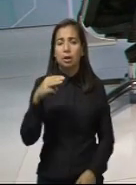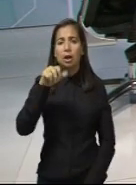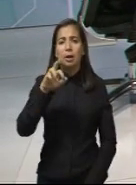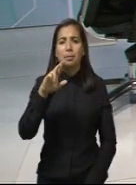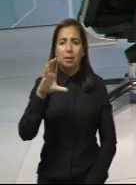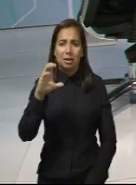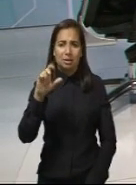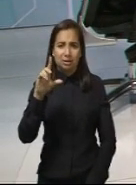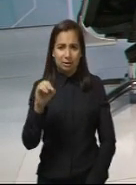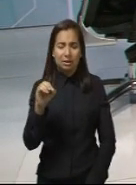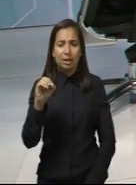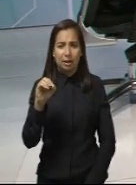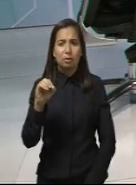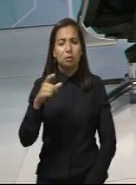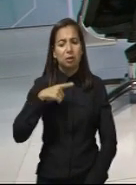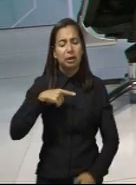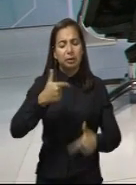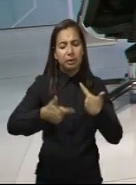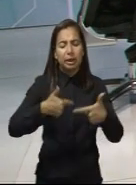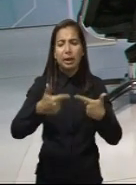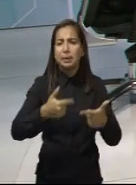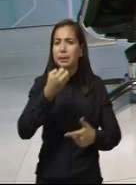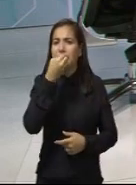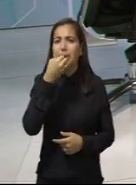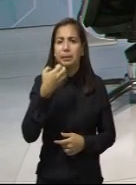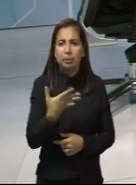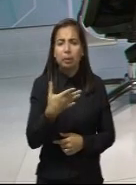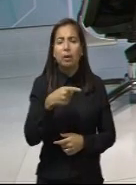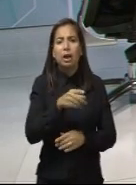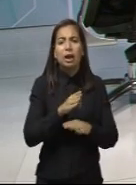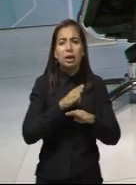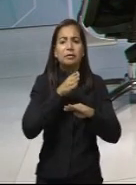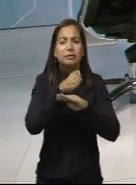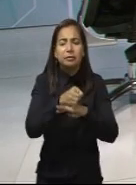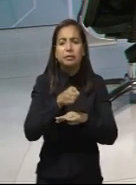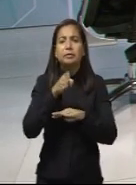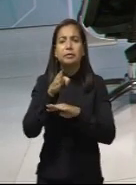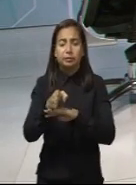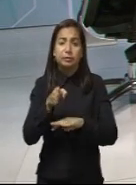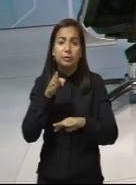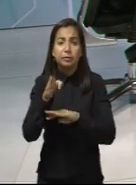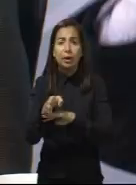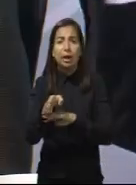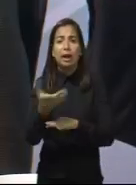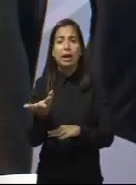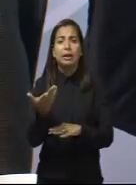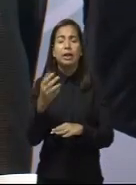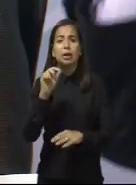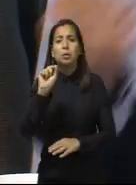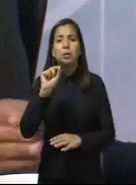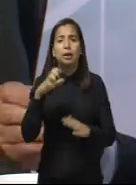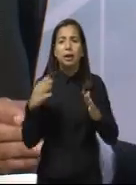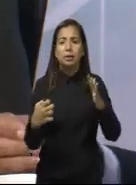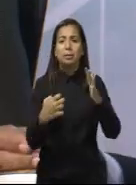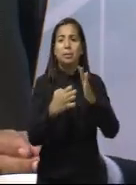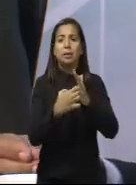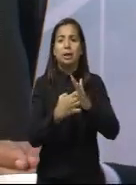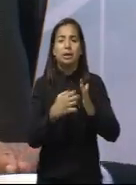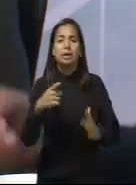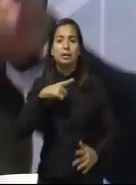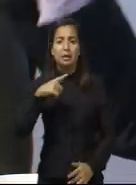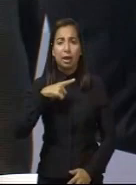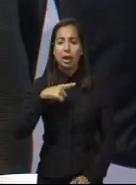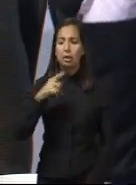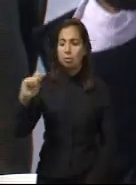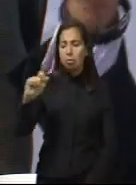ele está fazendo um trabalho excepcional, que vai lá e vai insistentemente a imprensa dizer que eu recebo auxílio de